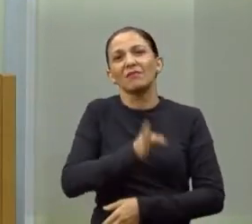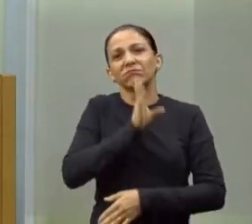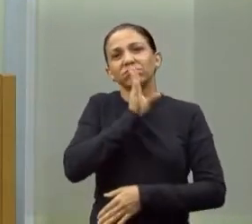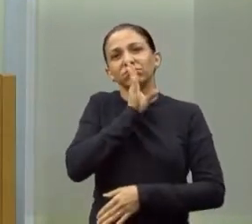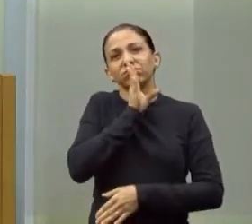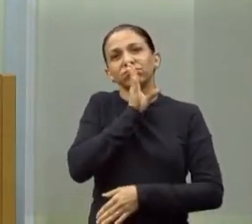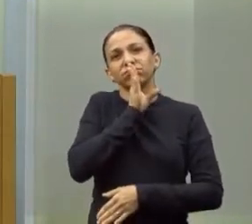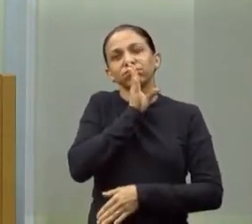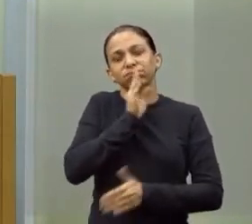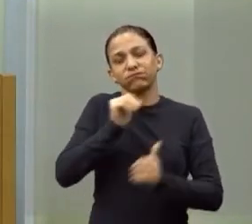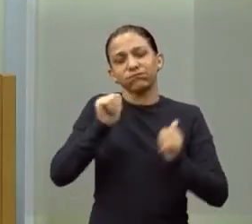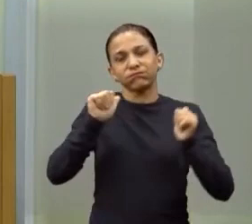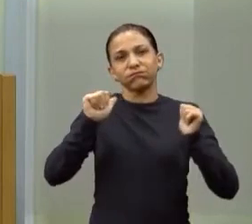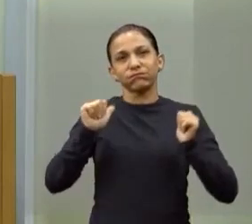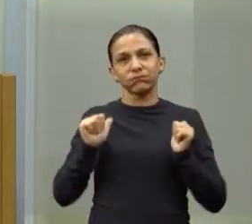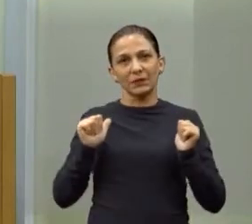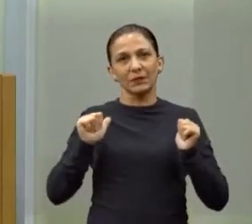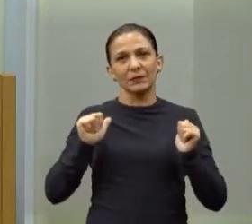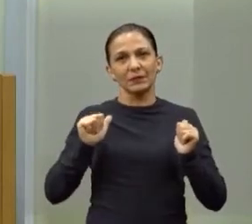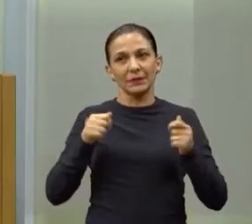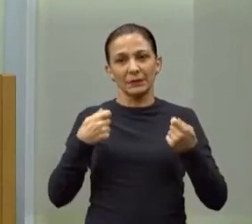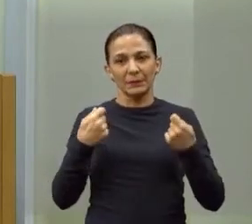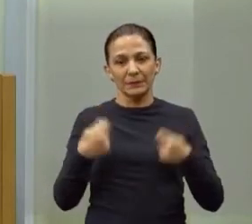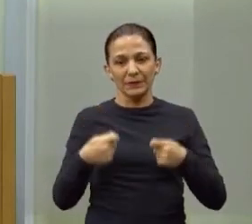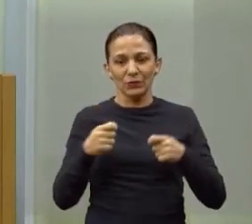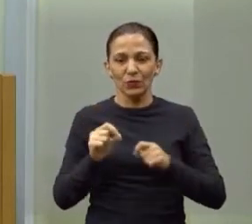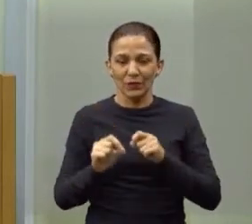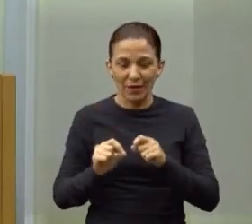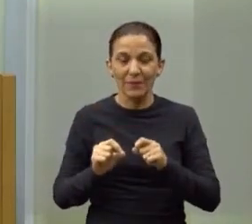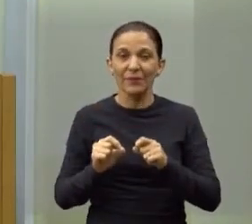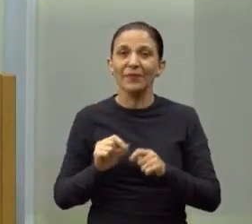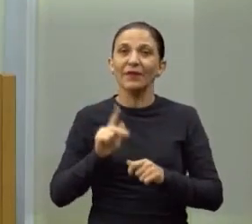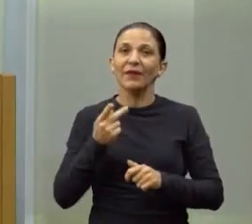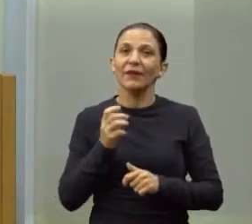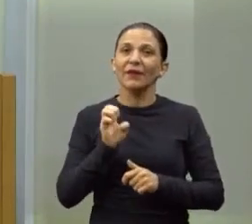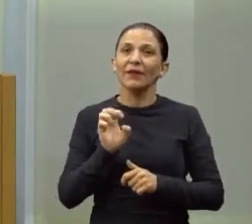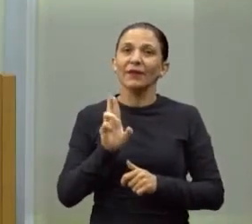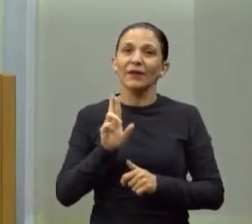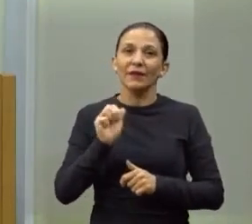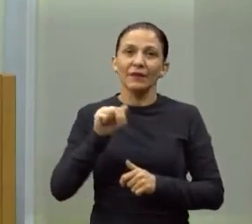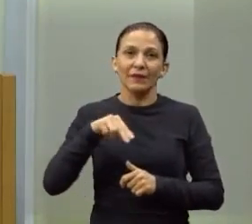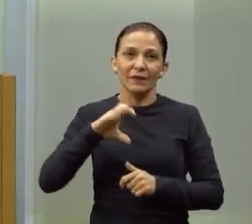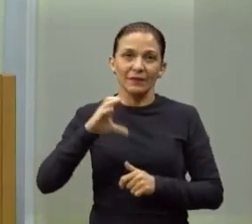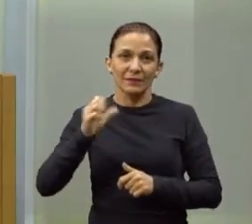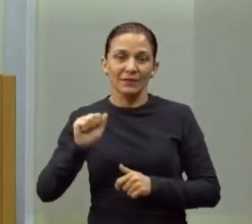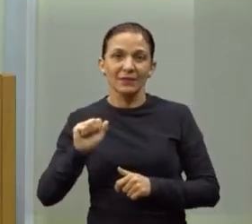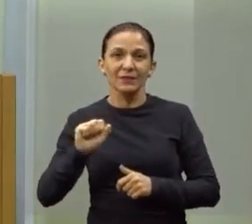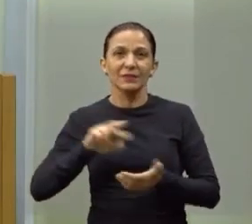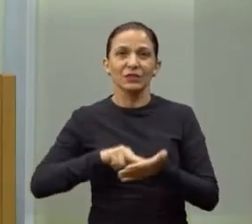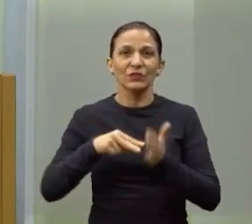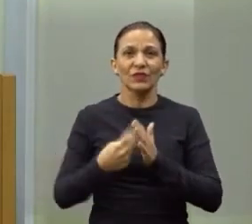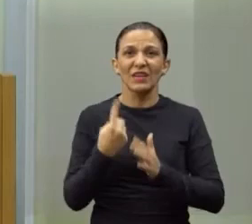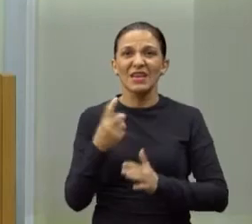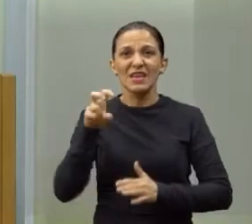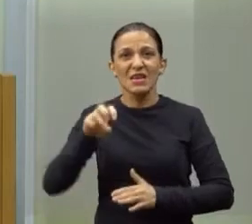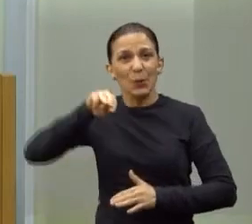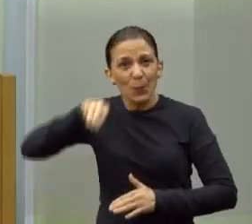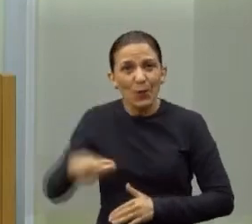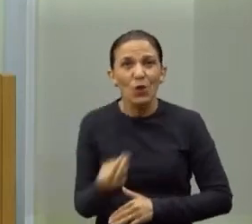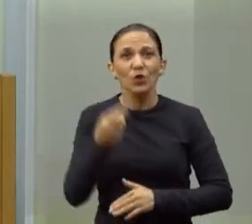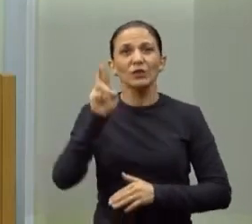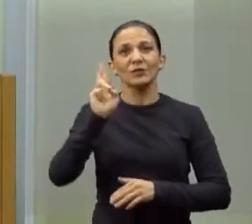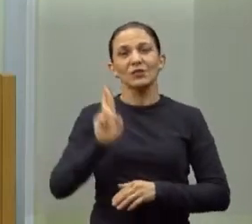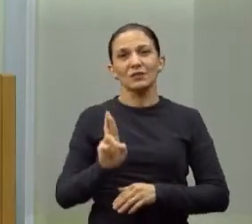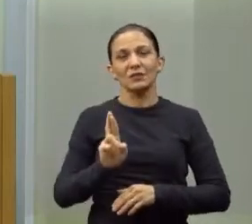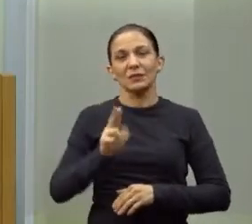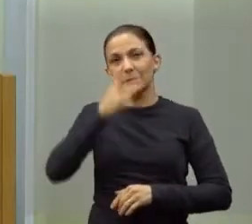sempre importante frisar, grandes heranças são aquelas acima, Carlão, de 15 milhões de reais. O